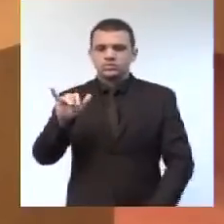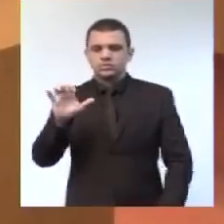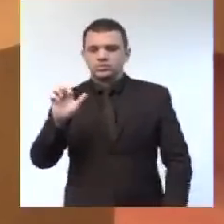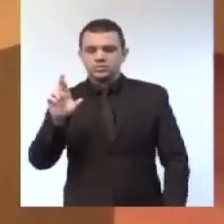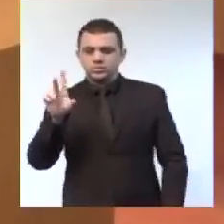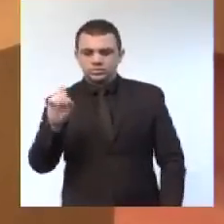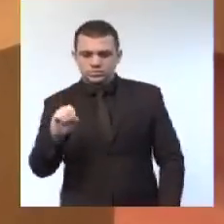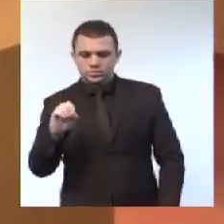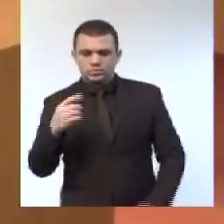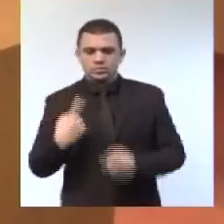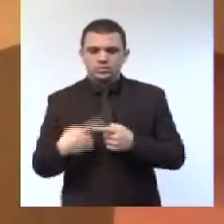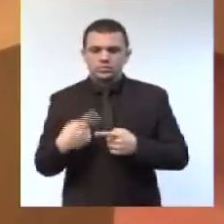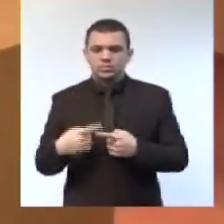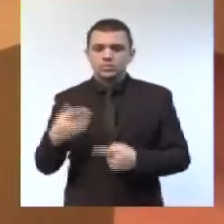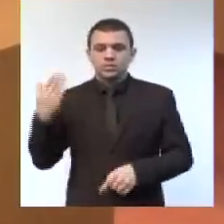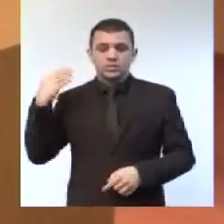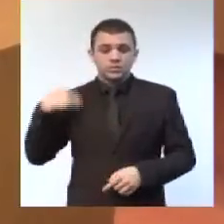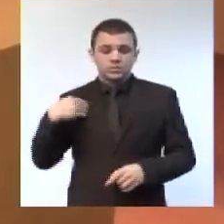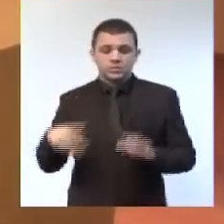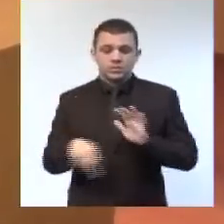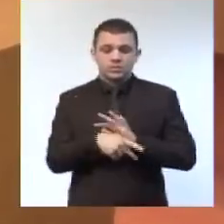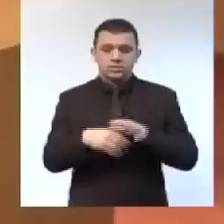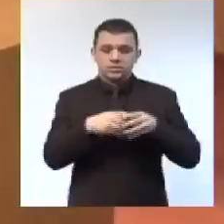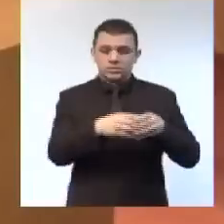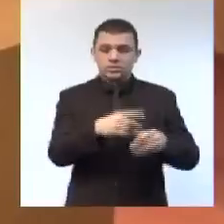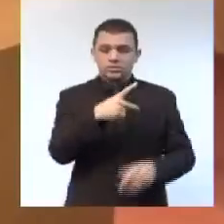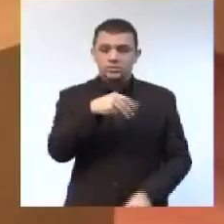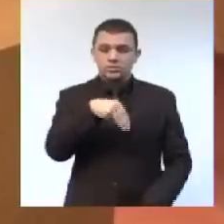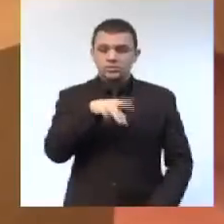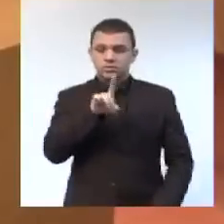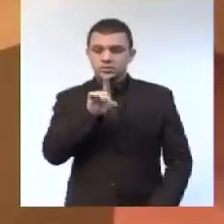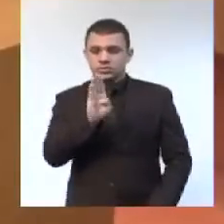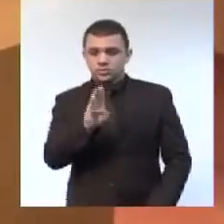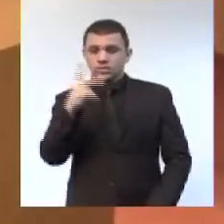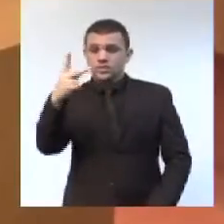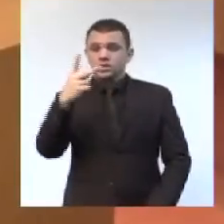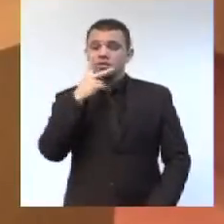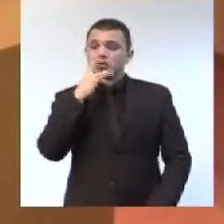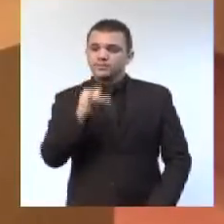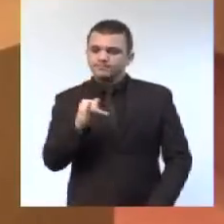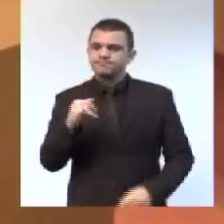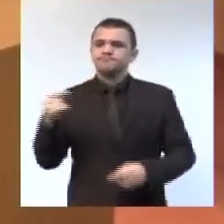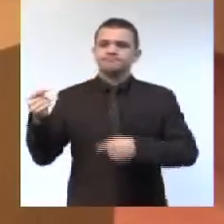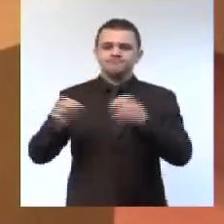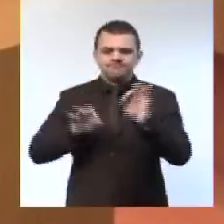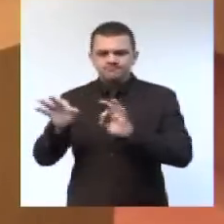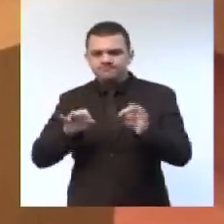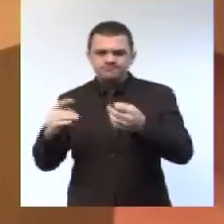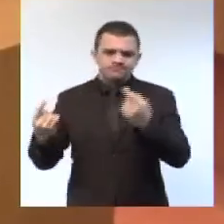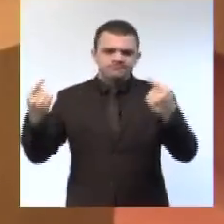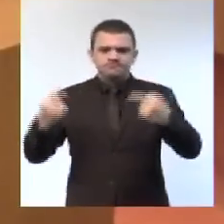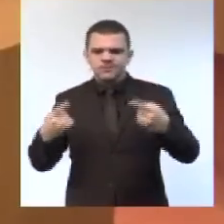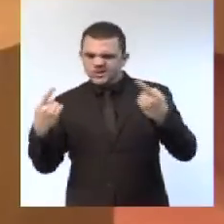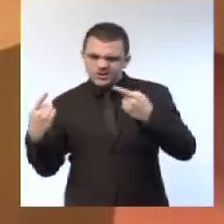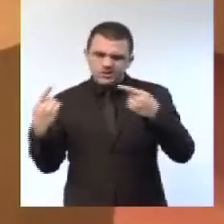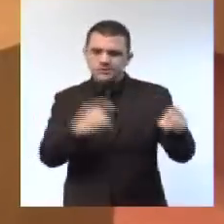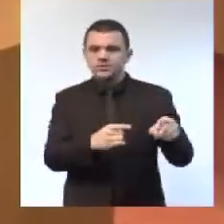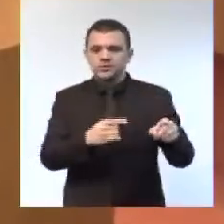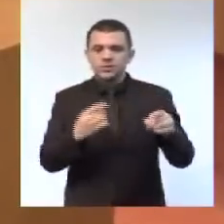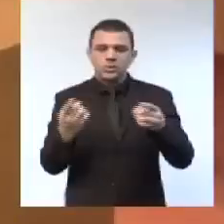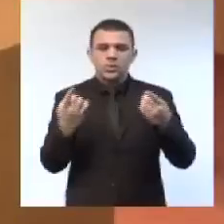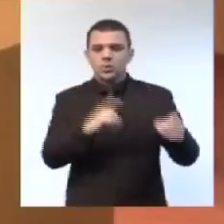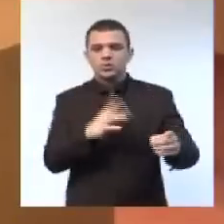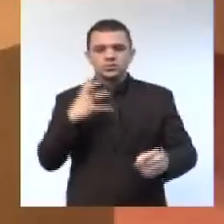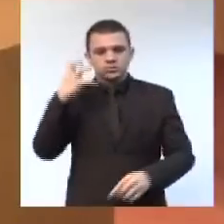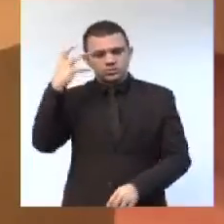pai fazia uma oposição feroz contra a governadora, contra o presidente Sarney, contra todos. E eu lhe dei um exemplo, que